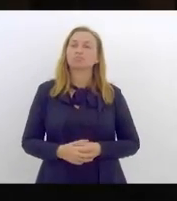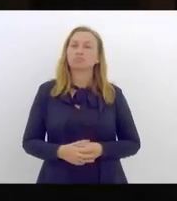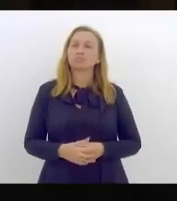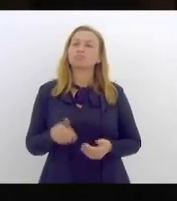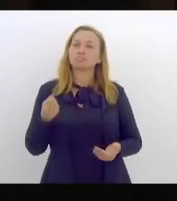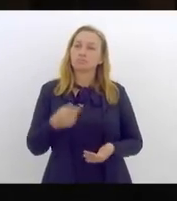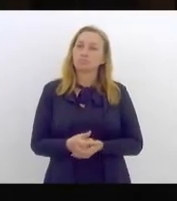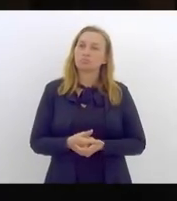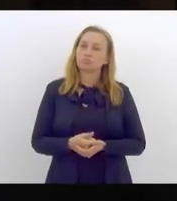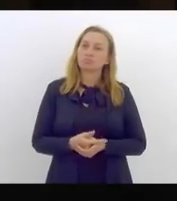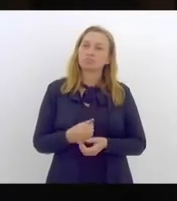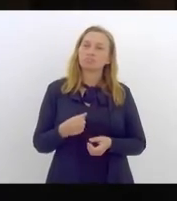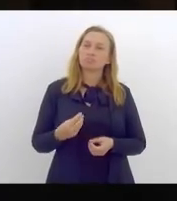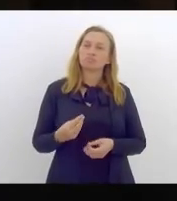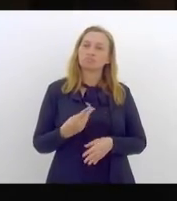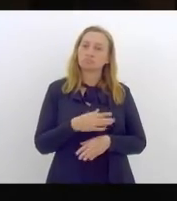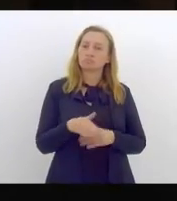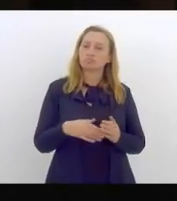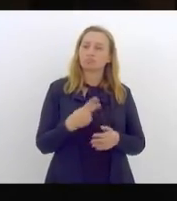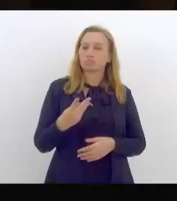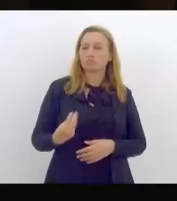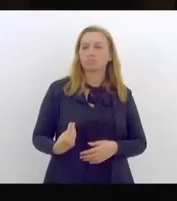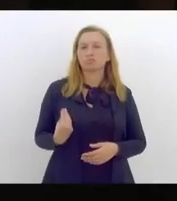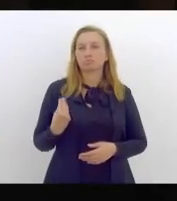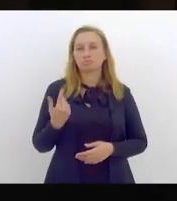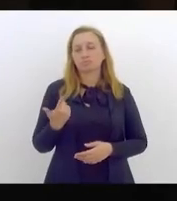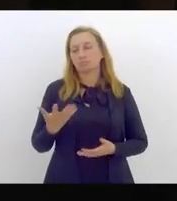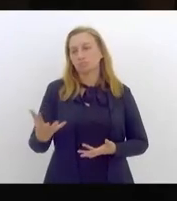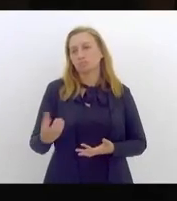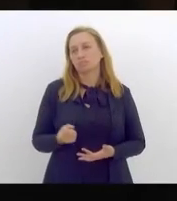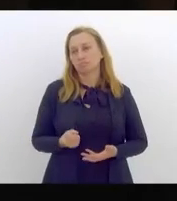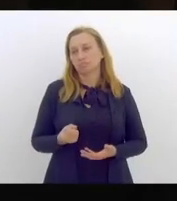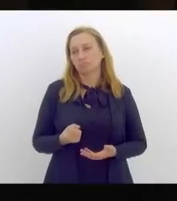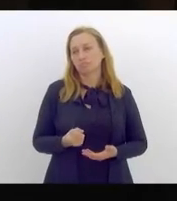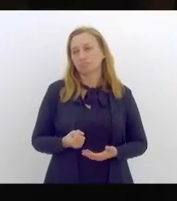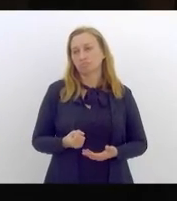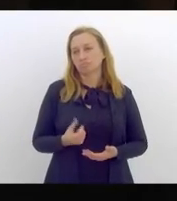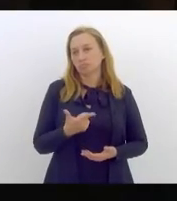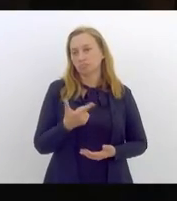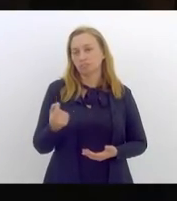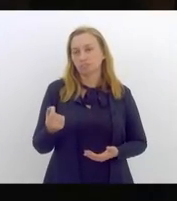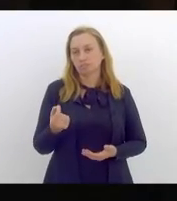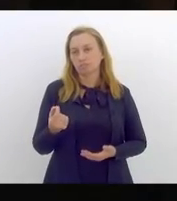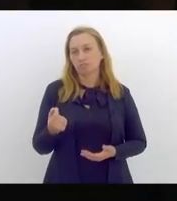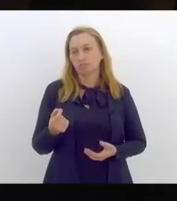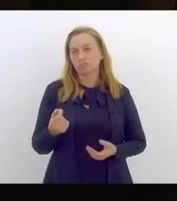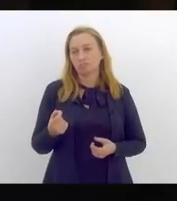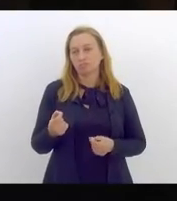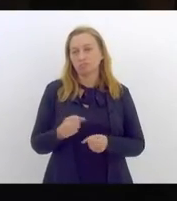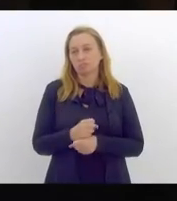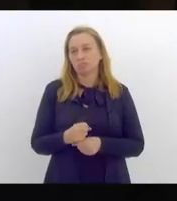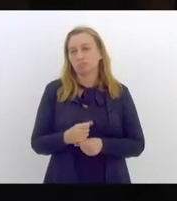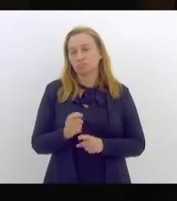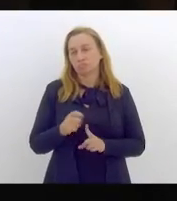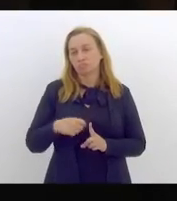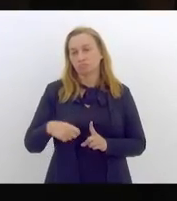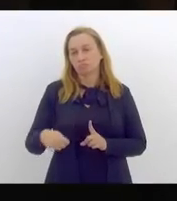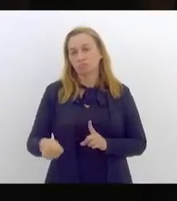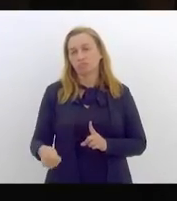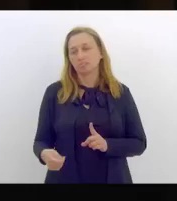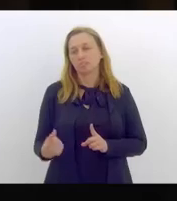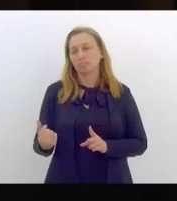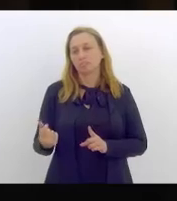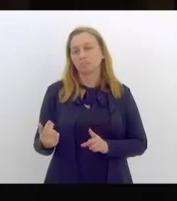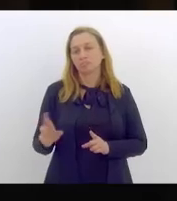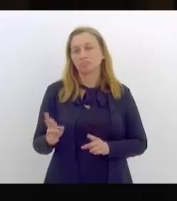que pagar durante toda a sua vida e ela sequer vai receber pelo menos R$200 ao mês. Enfim, toda uma situação